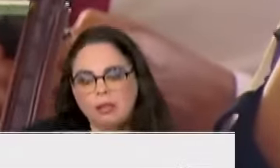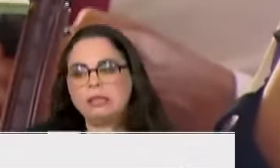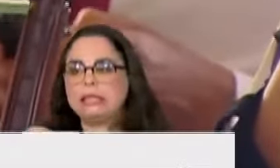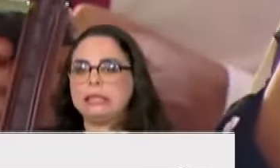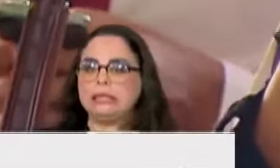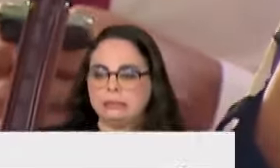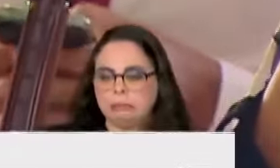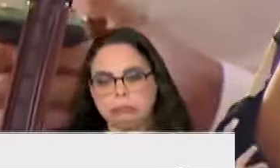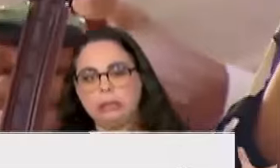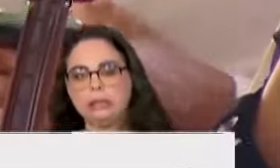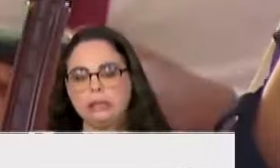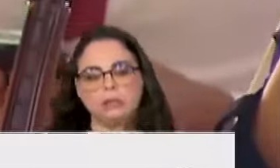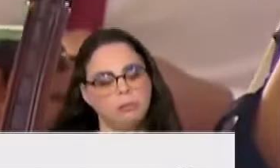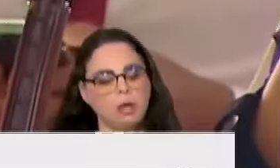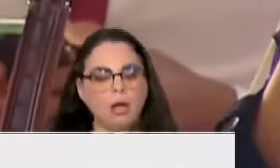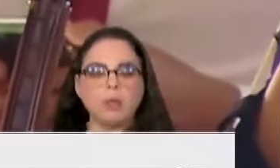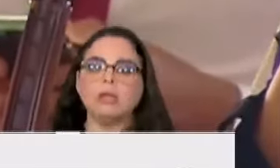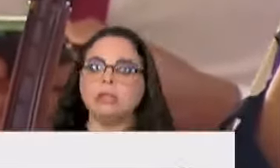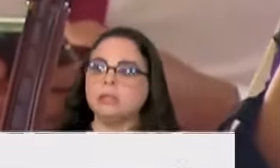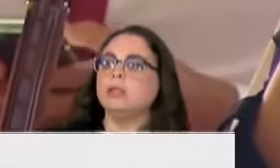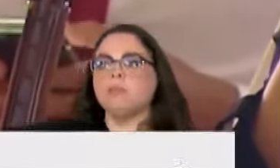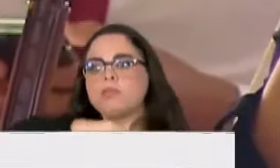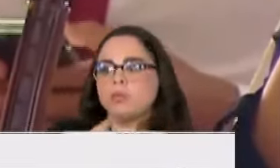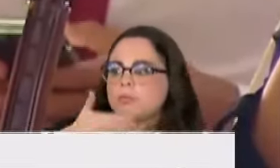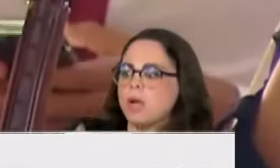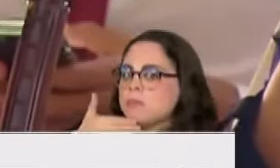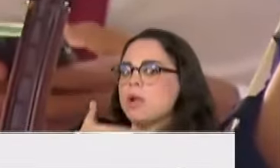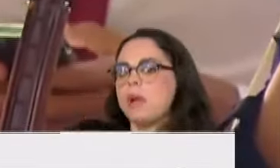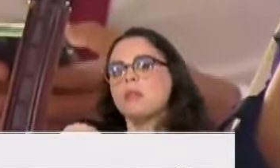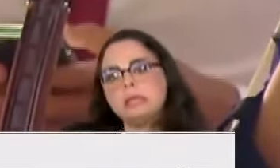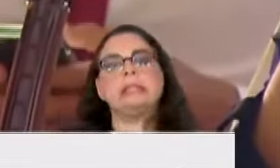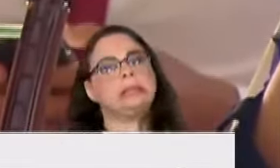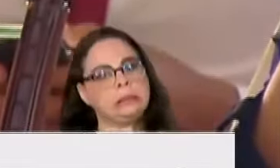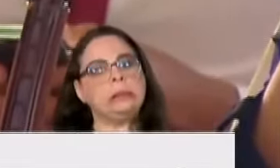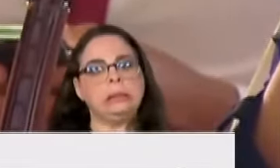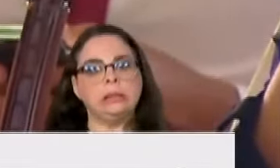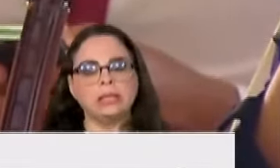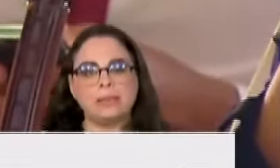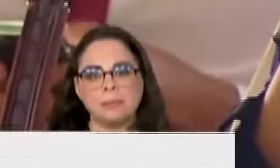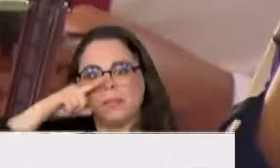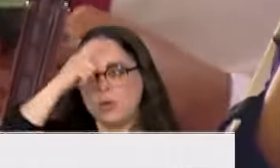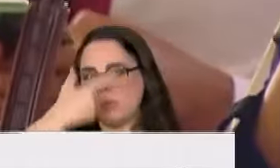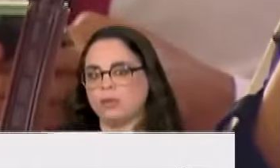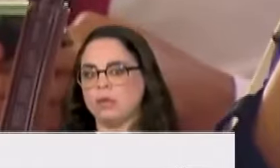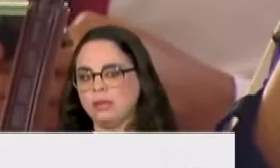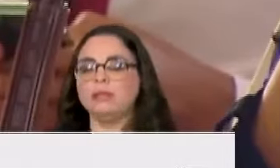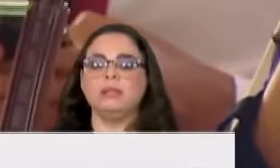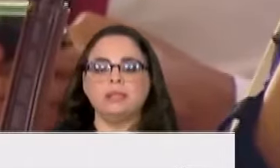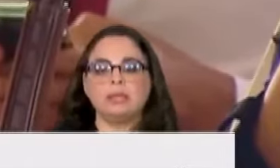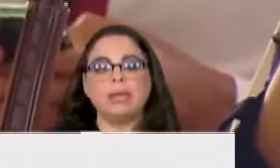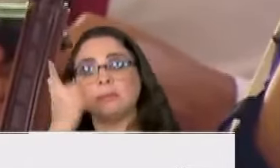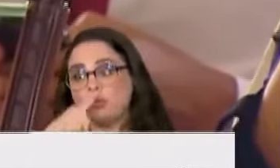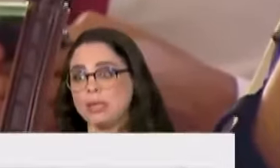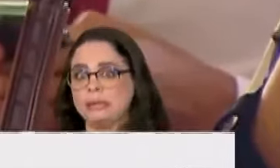situação que aparentemente, mesmo com esse apelo internacional, continua escalando, né? Ou seja, tem um risco para as pessoas que estão lá e também tem esse risco de